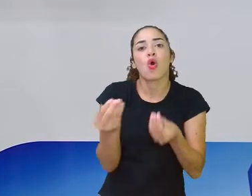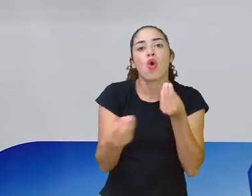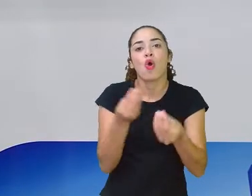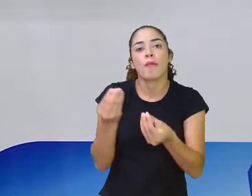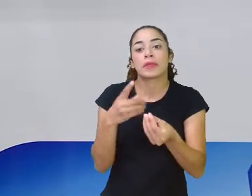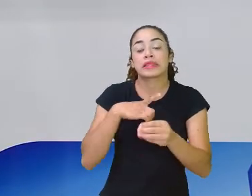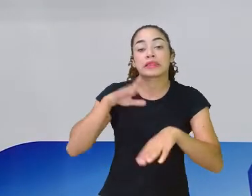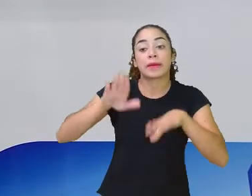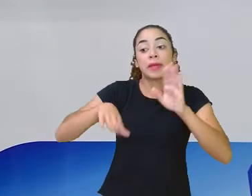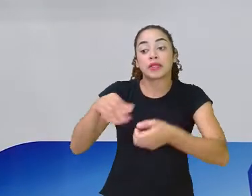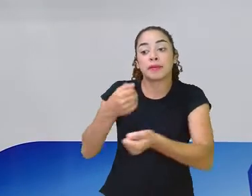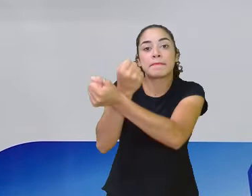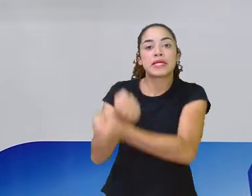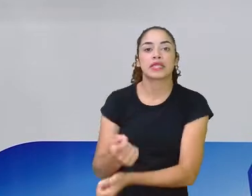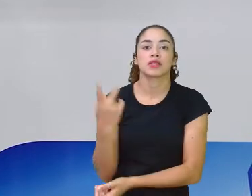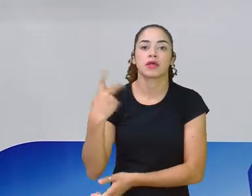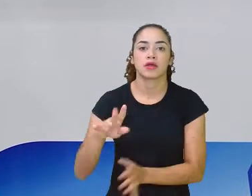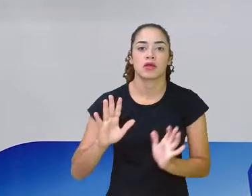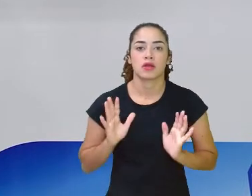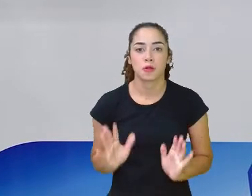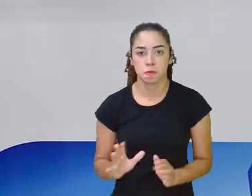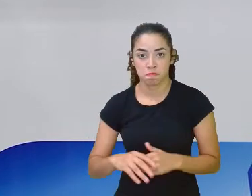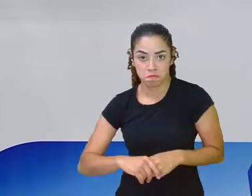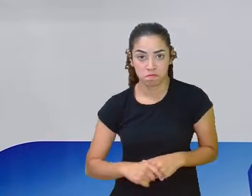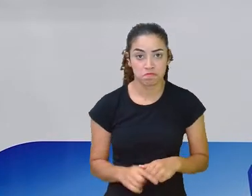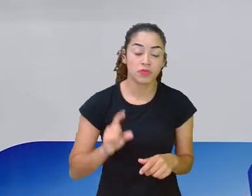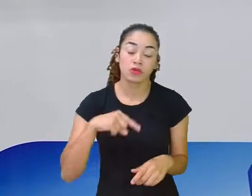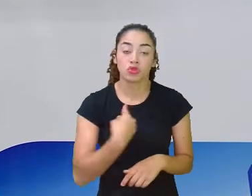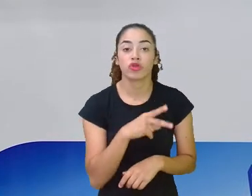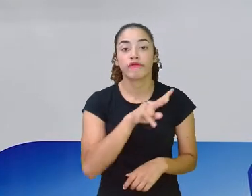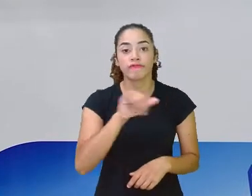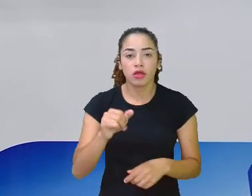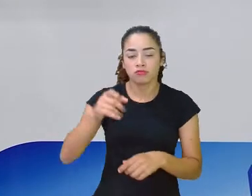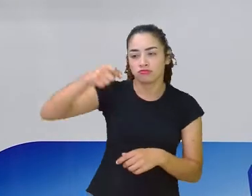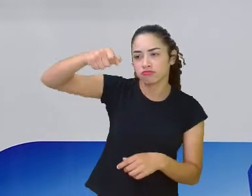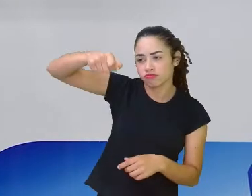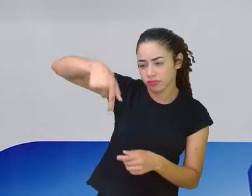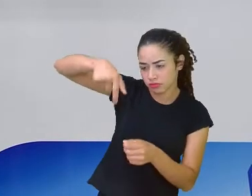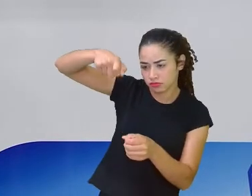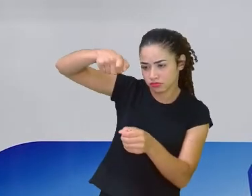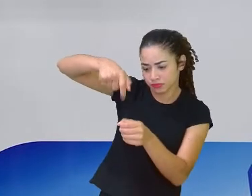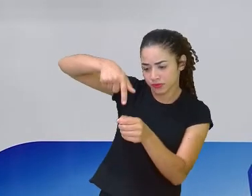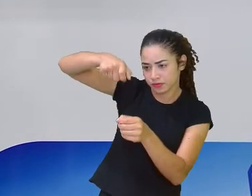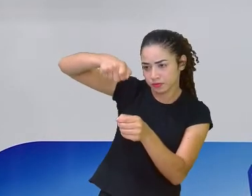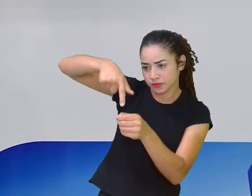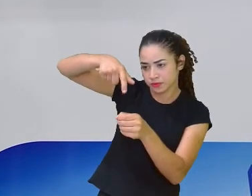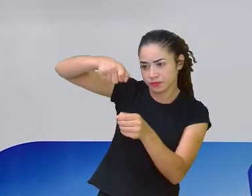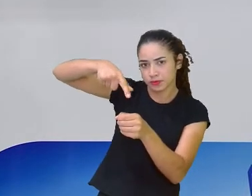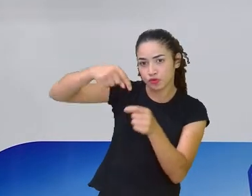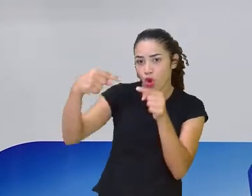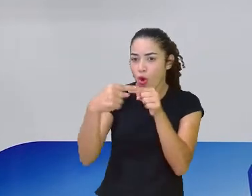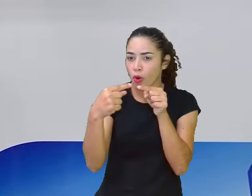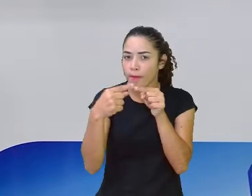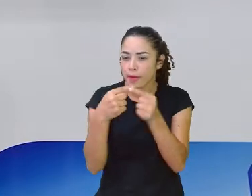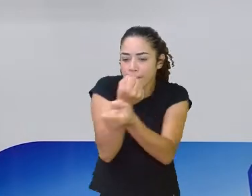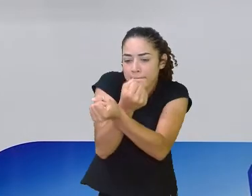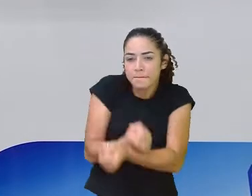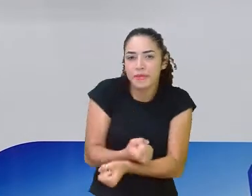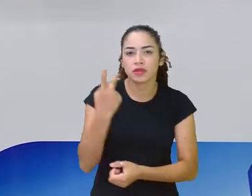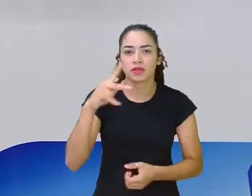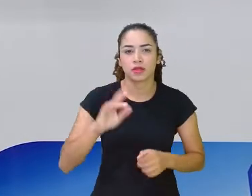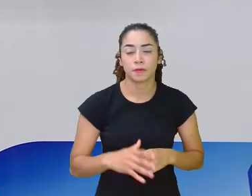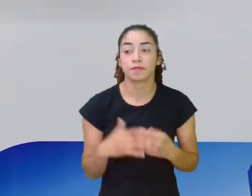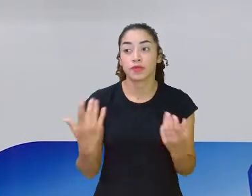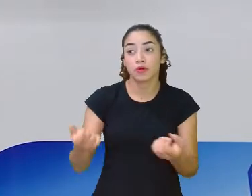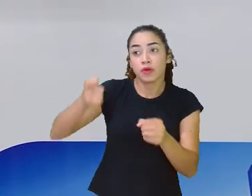peso daquela pessoa. Então, a gente vai lá colocando as gotinhas, né, de acordo com o peso. E essas gotinhas aí, ela